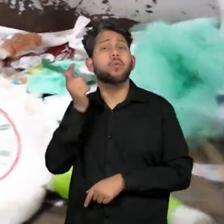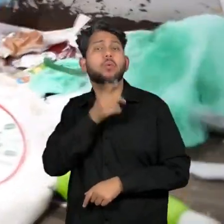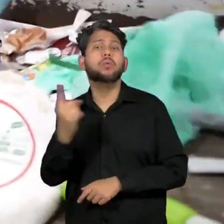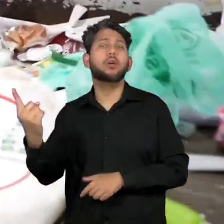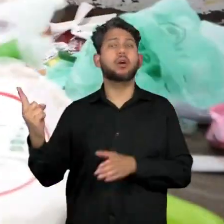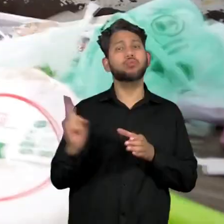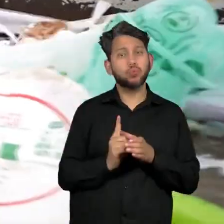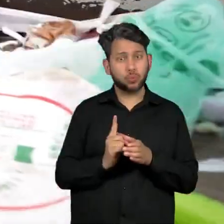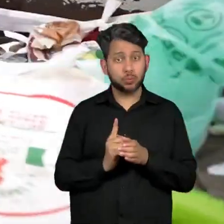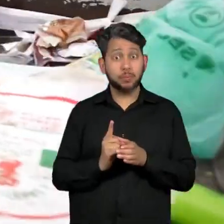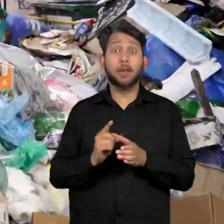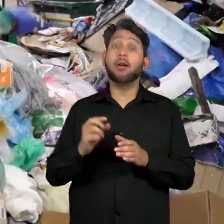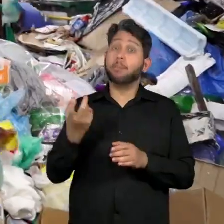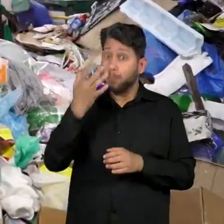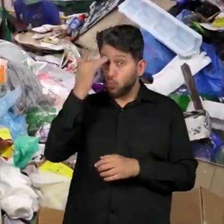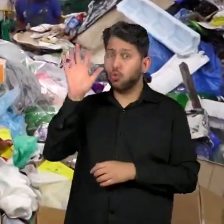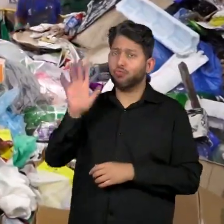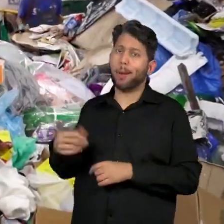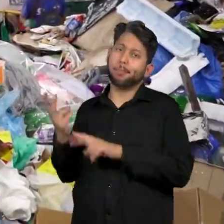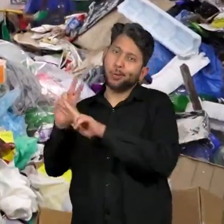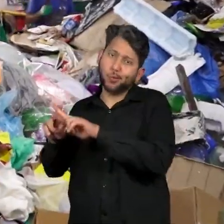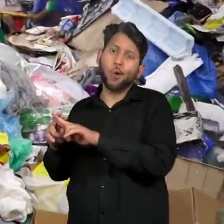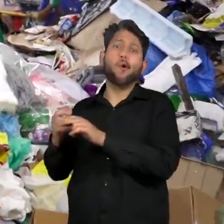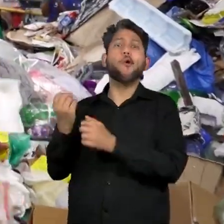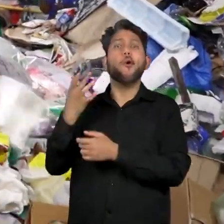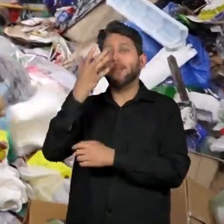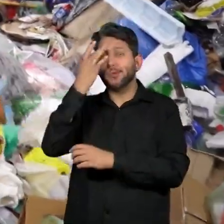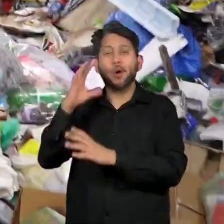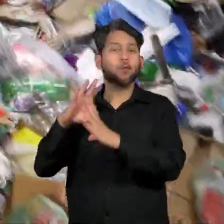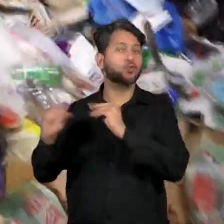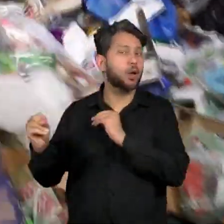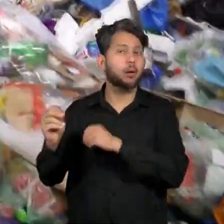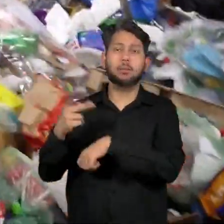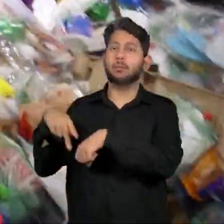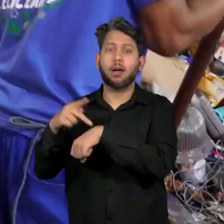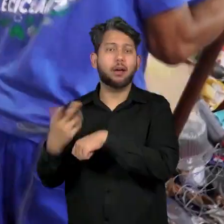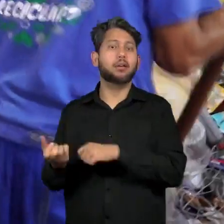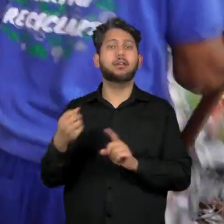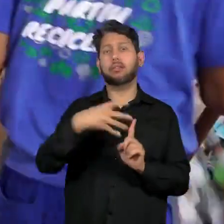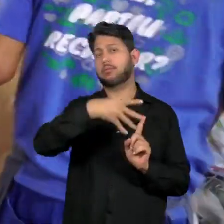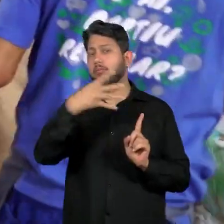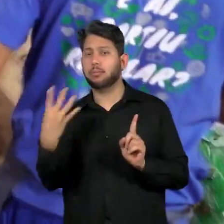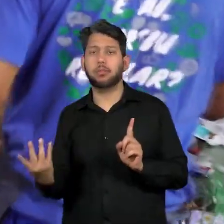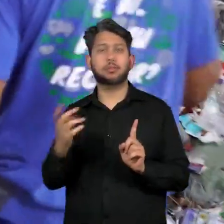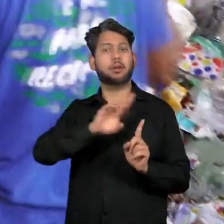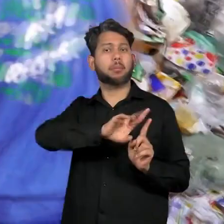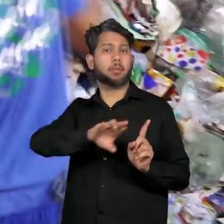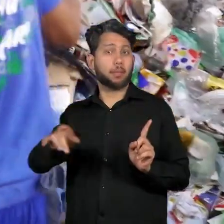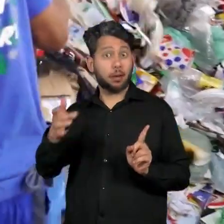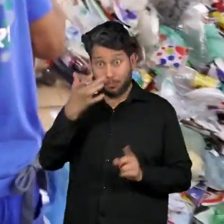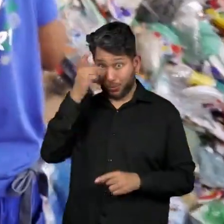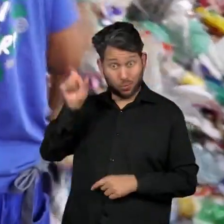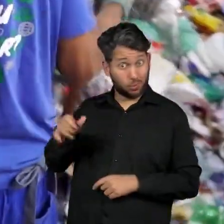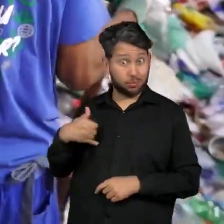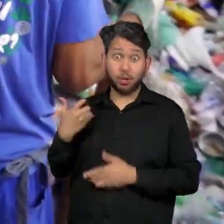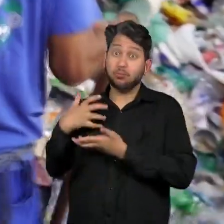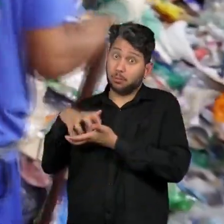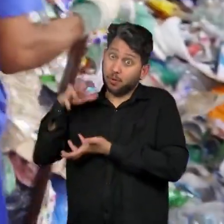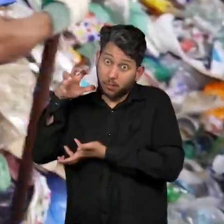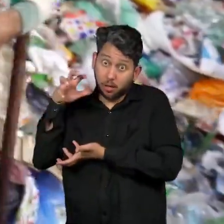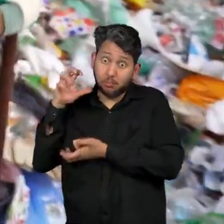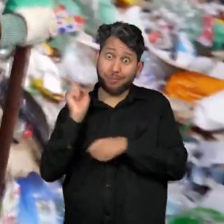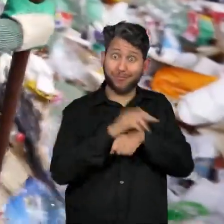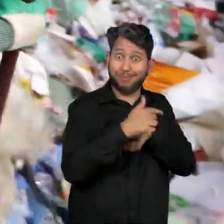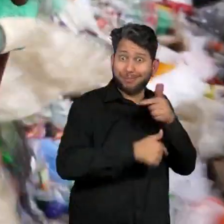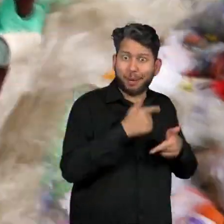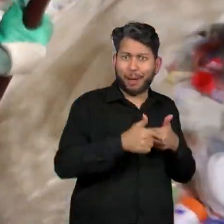adote, egresso, sistema prisional, refugiados, comunidade LGBTQIA+, jovens senhores que o mercado de